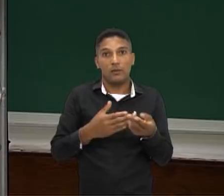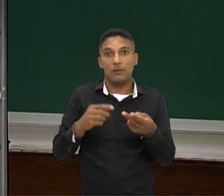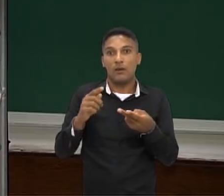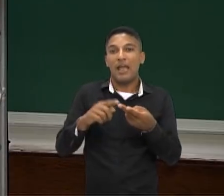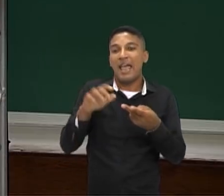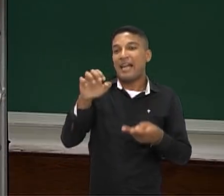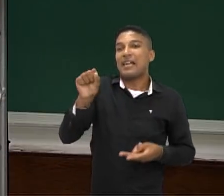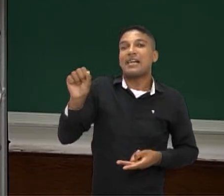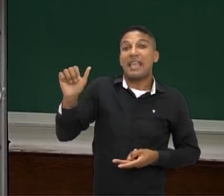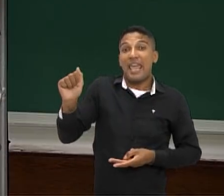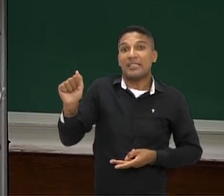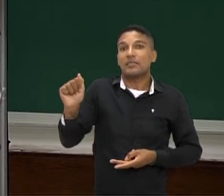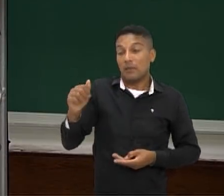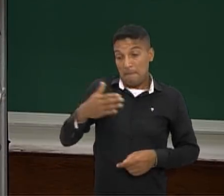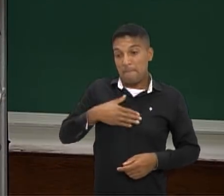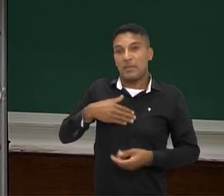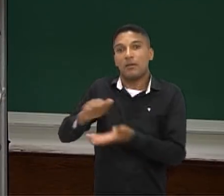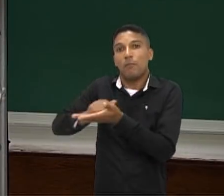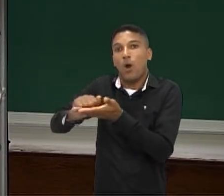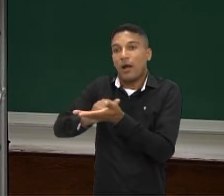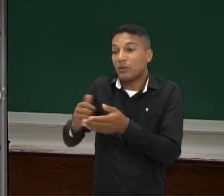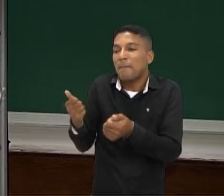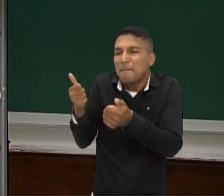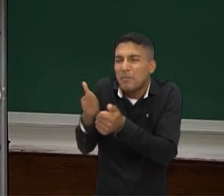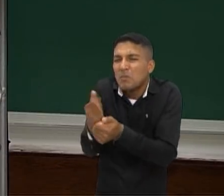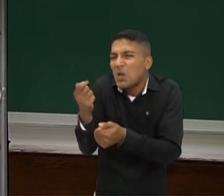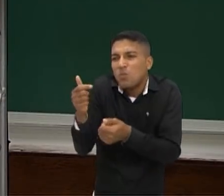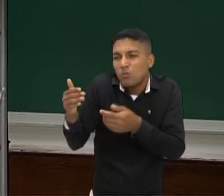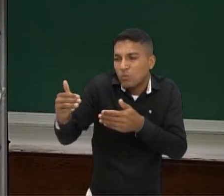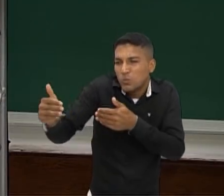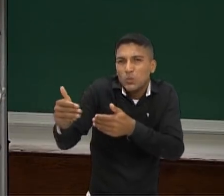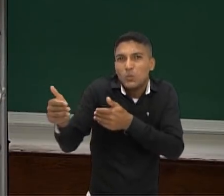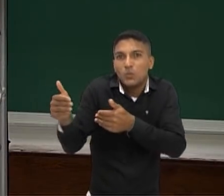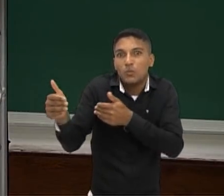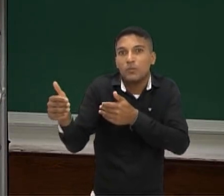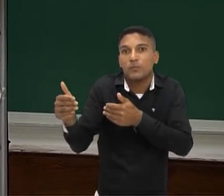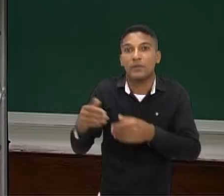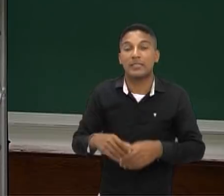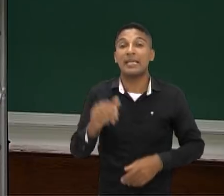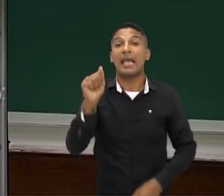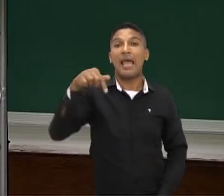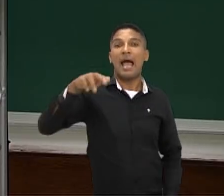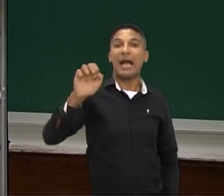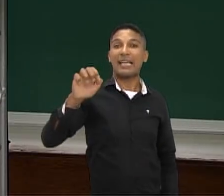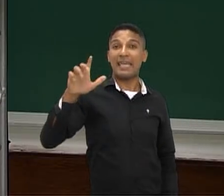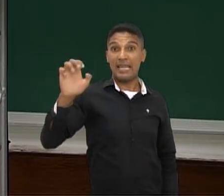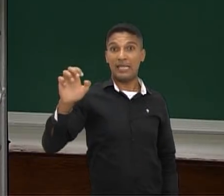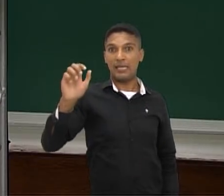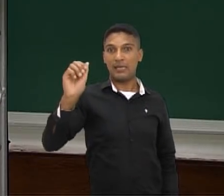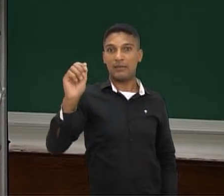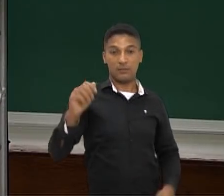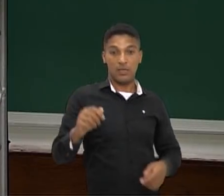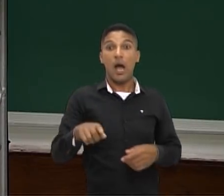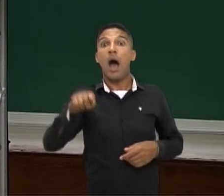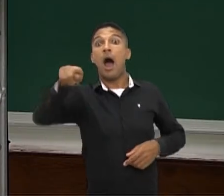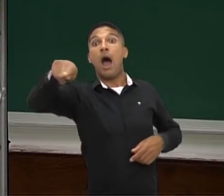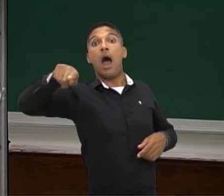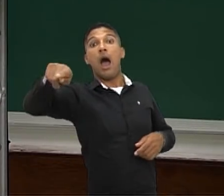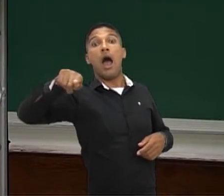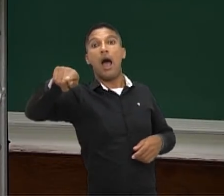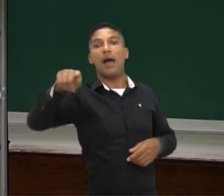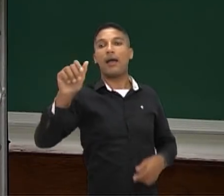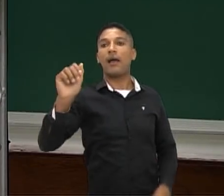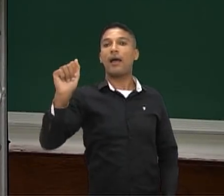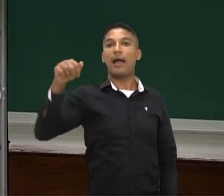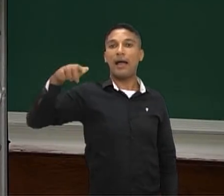perto. Se ela estiver bem próxima a mim, eu digo, esta é minha borracha. E aquele, aquela é quando está mais distante o objeto da pessoa que enuncia